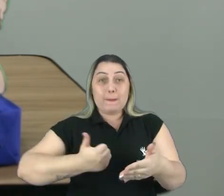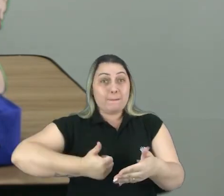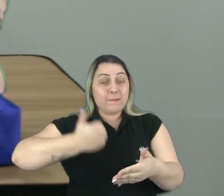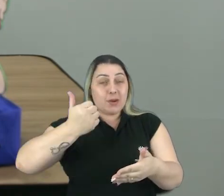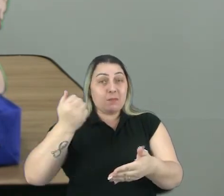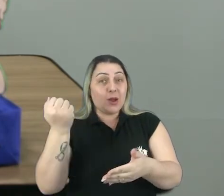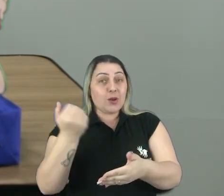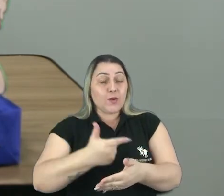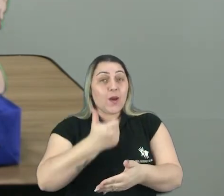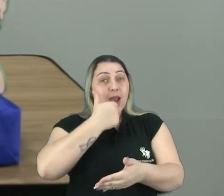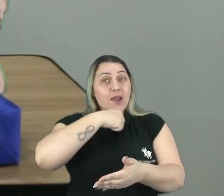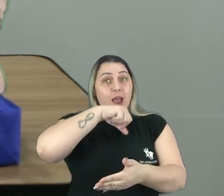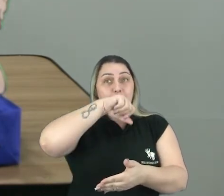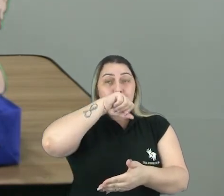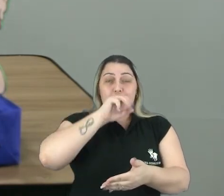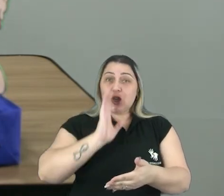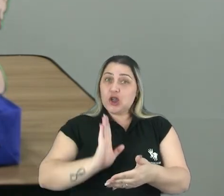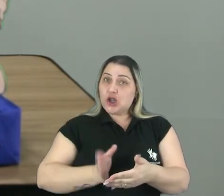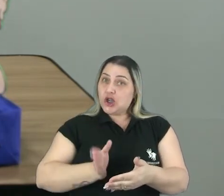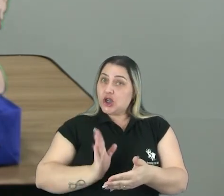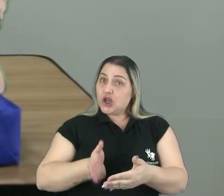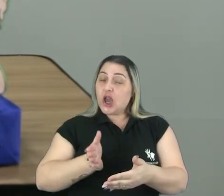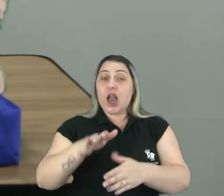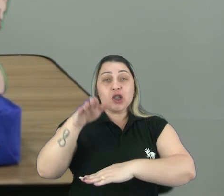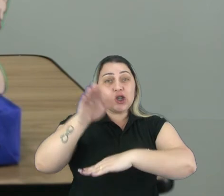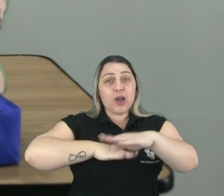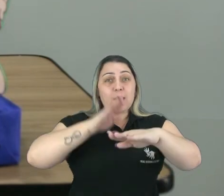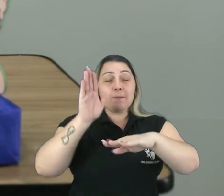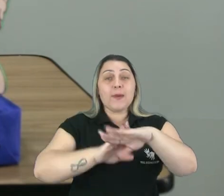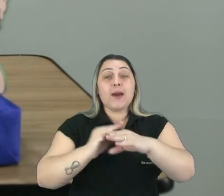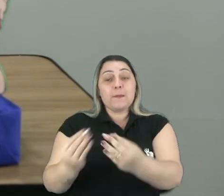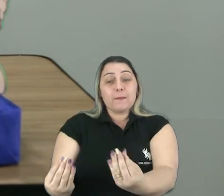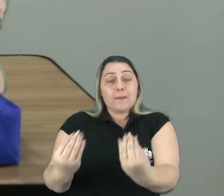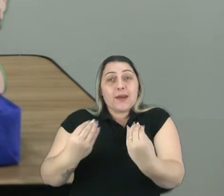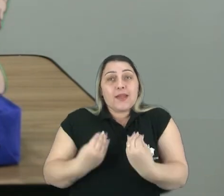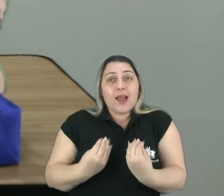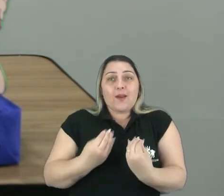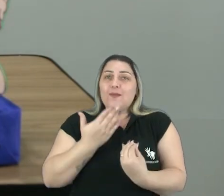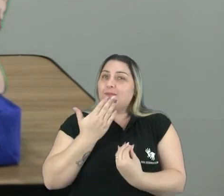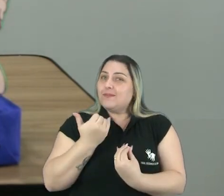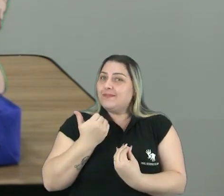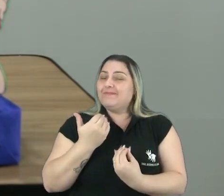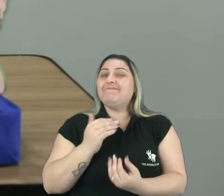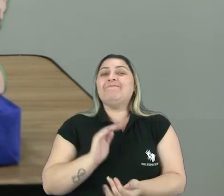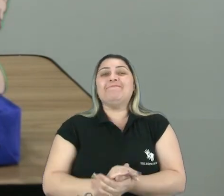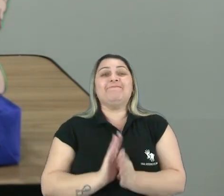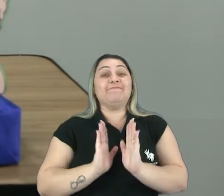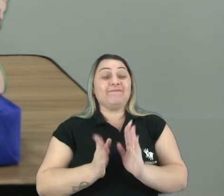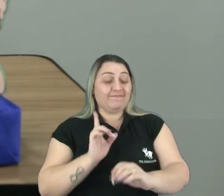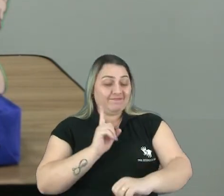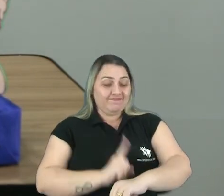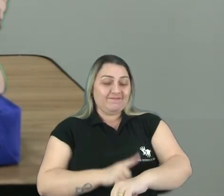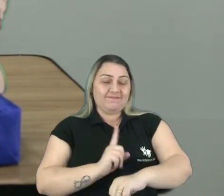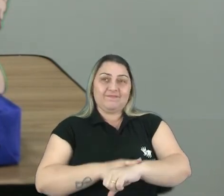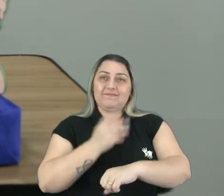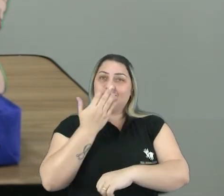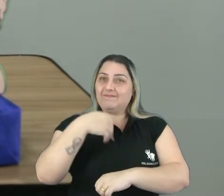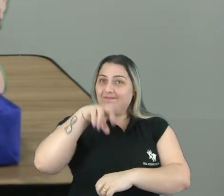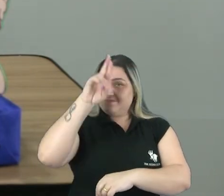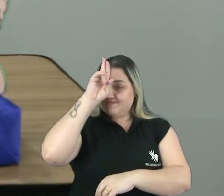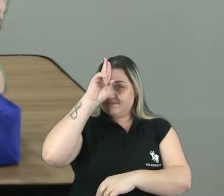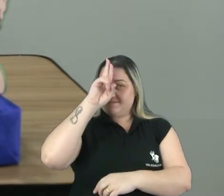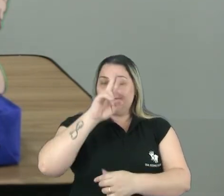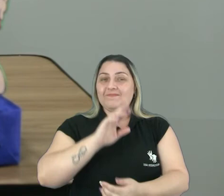Para servi-la, pois já chegou a hora do almoço. Muito bem, crianças. Então, aqui nós